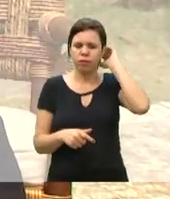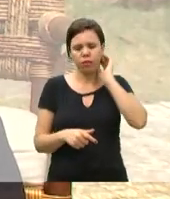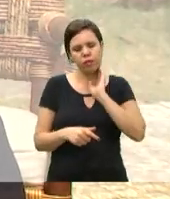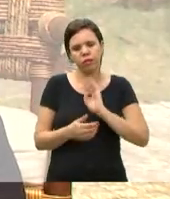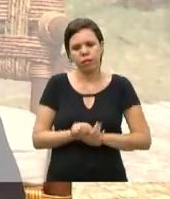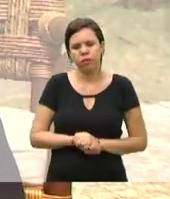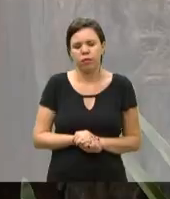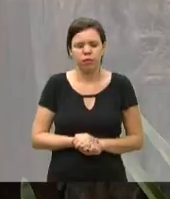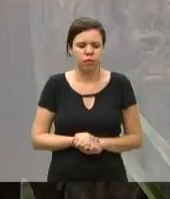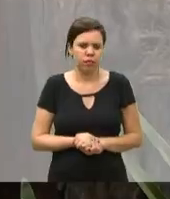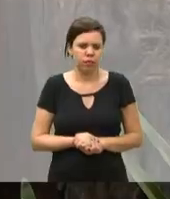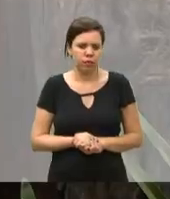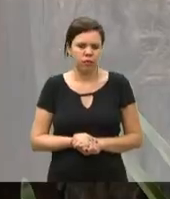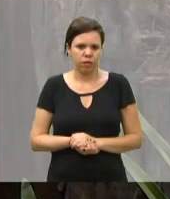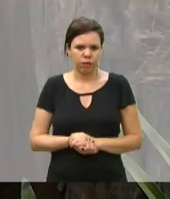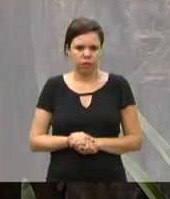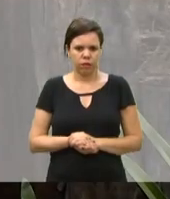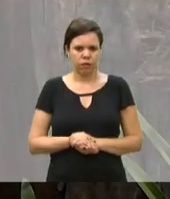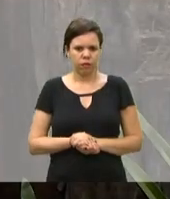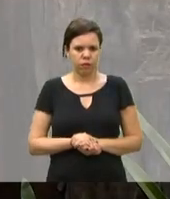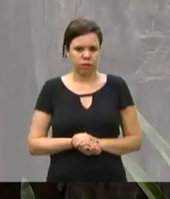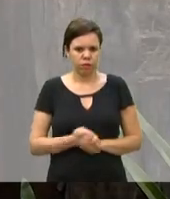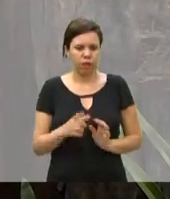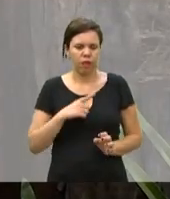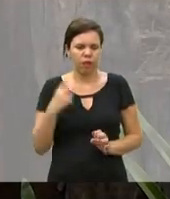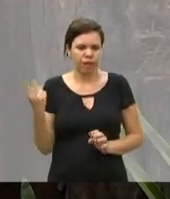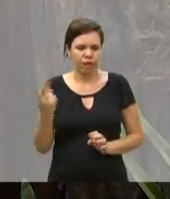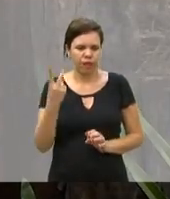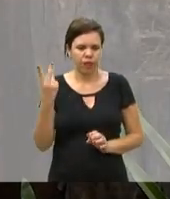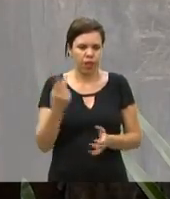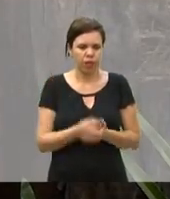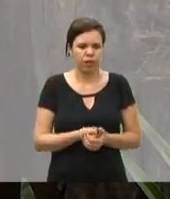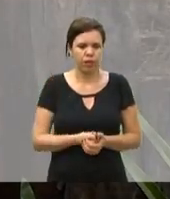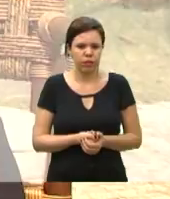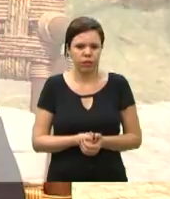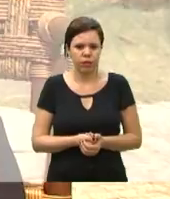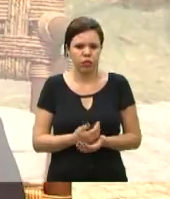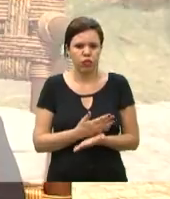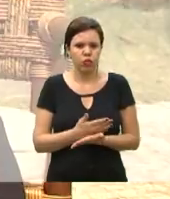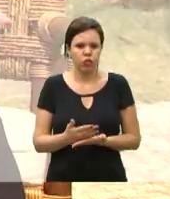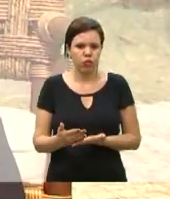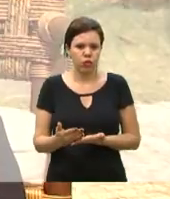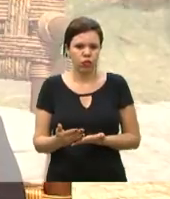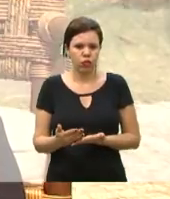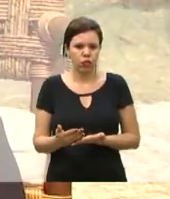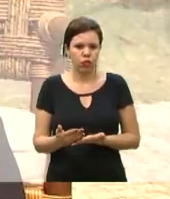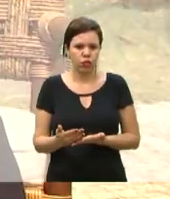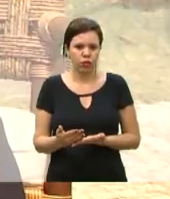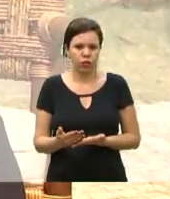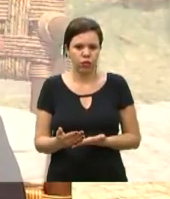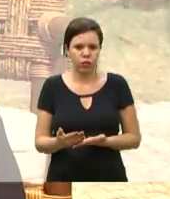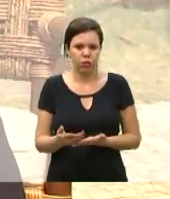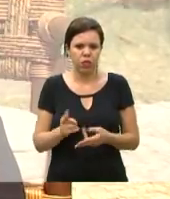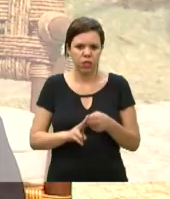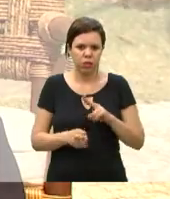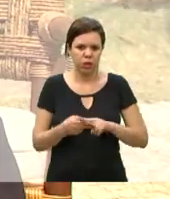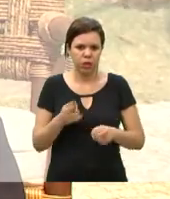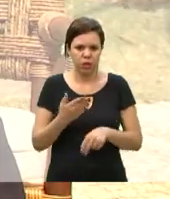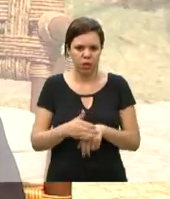lugar. Mas se sente valorizado. É isso, aí eu começo a colocar as minhas